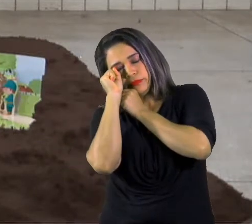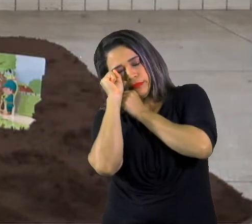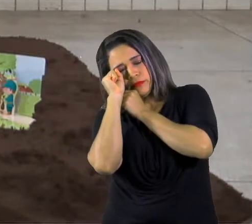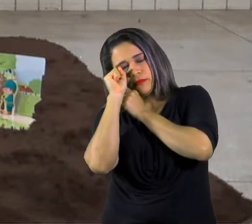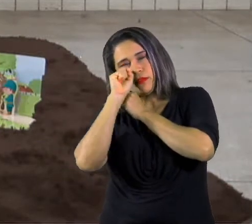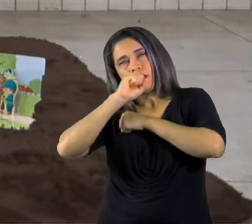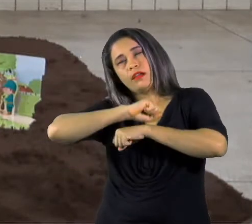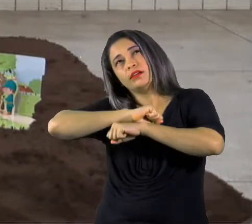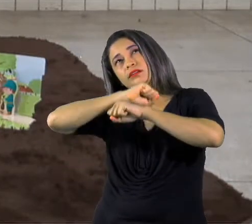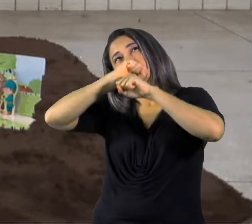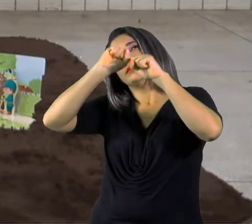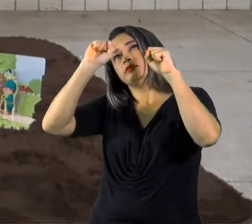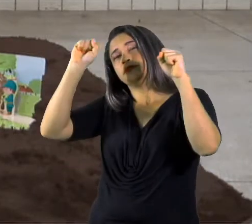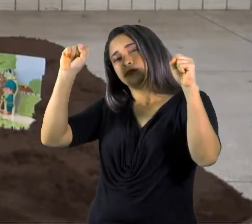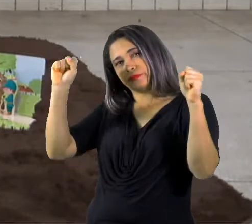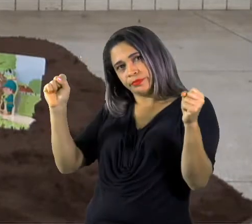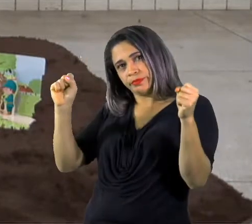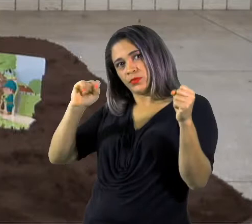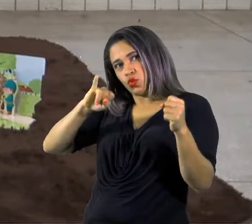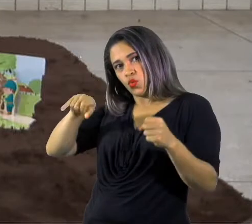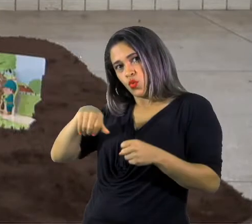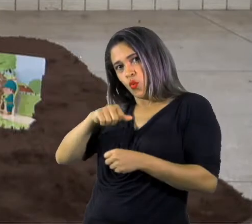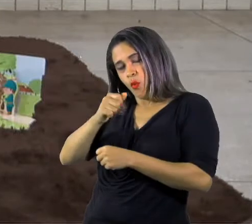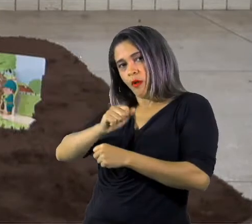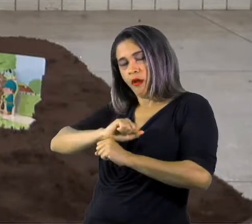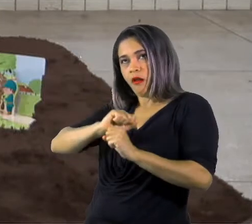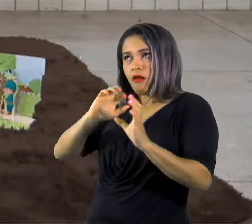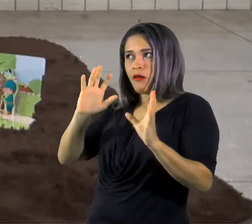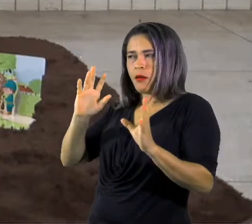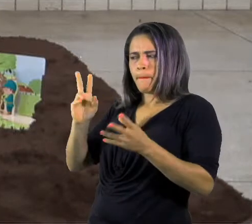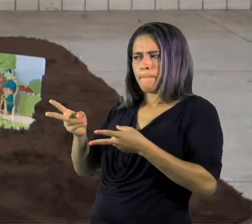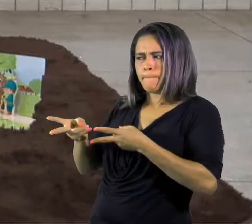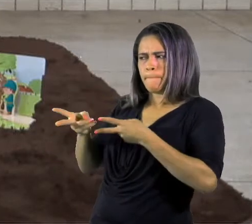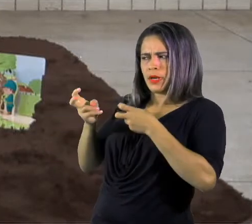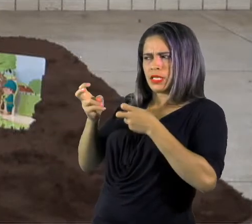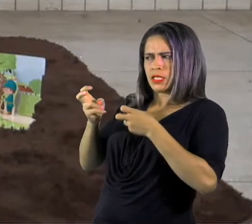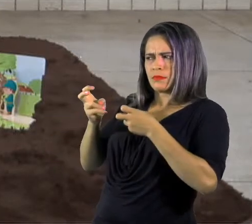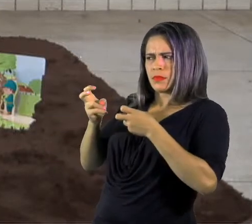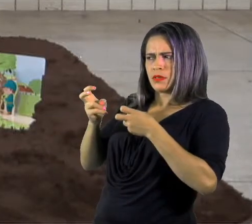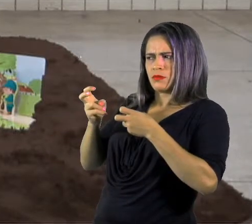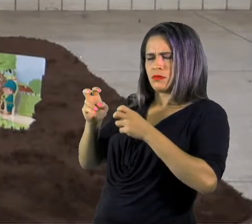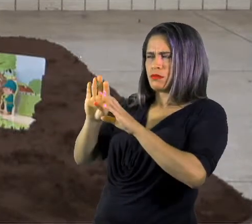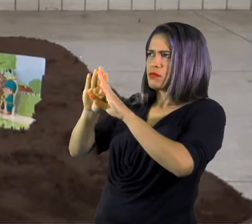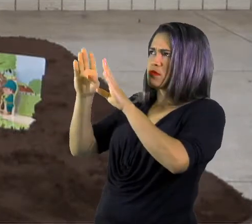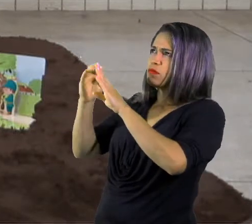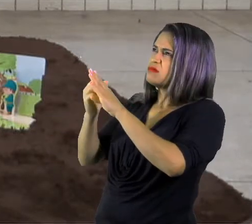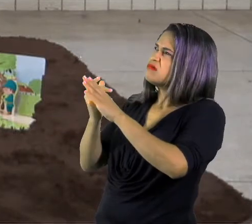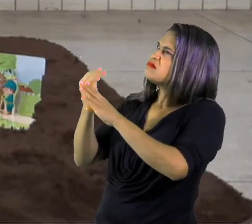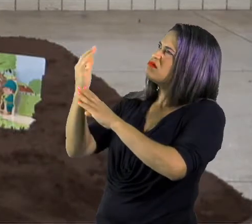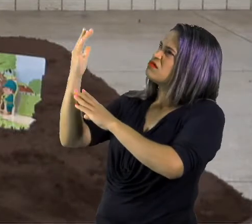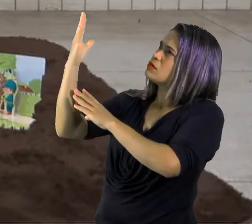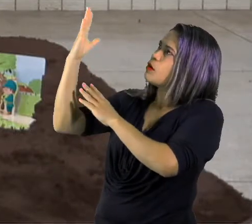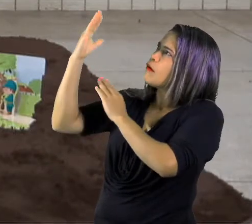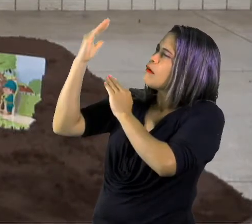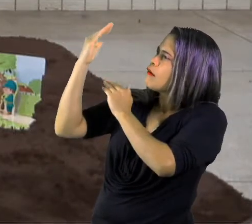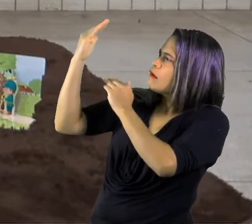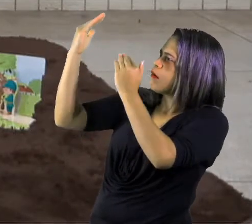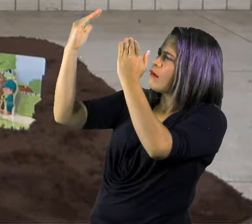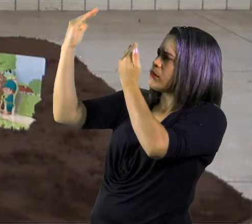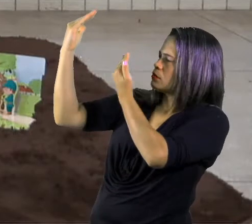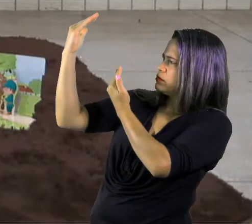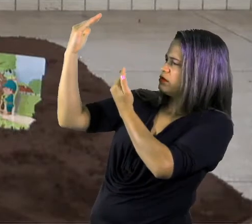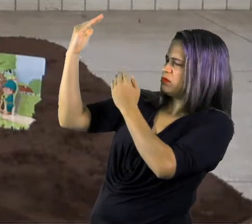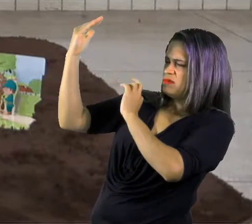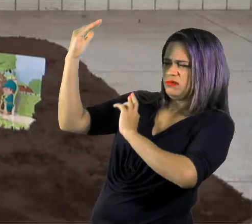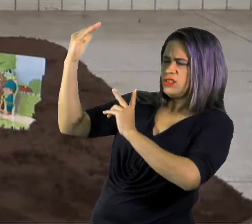dia, quando João acordou, percebeu que lá na janela do seu quarto tinha muita sombra. Percebeu que algo